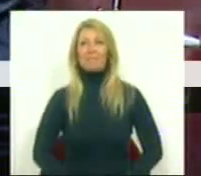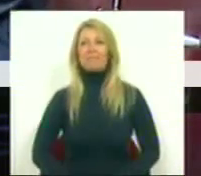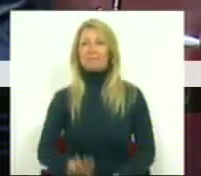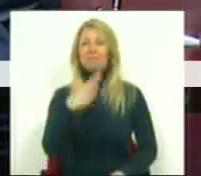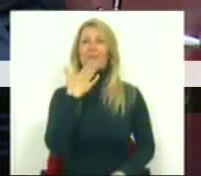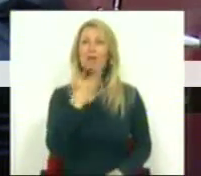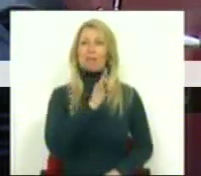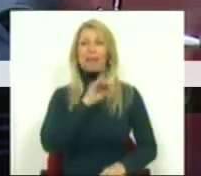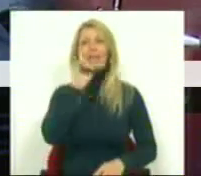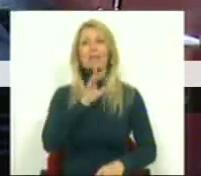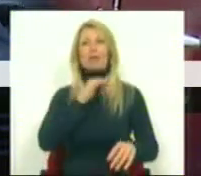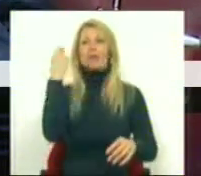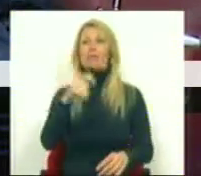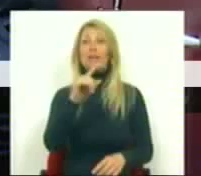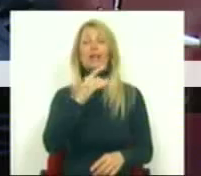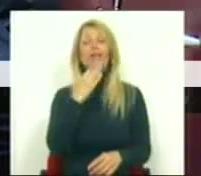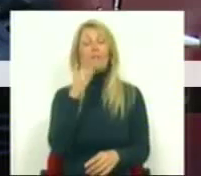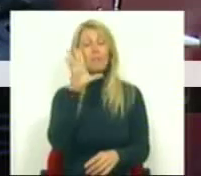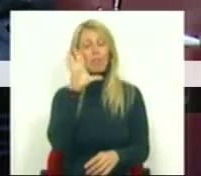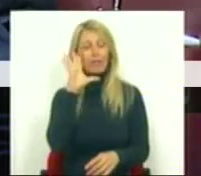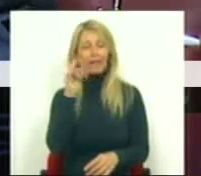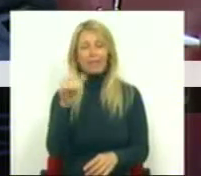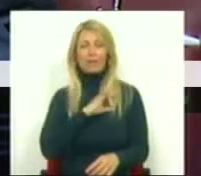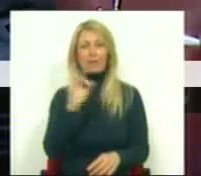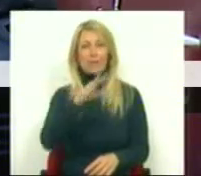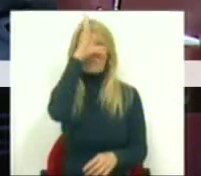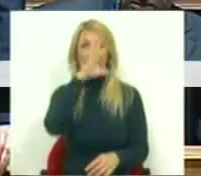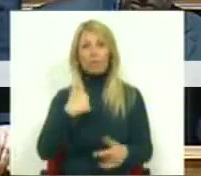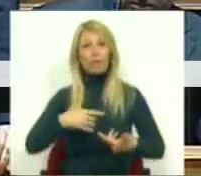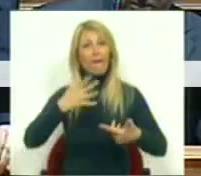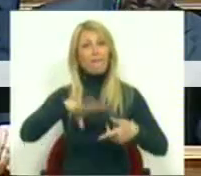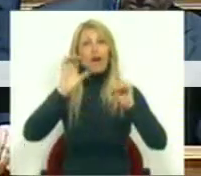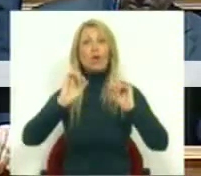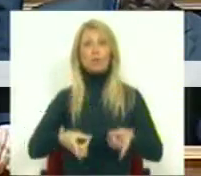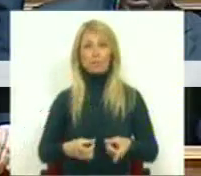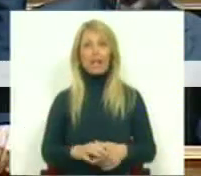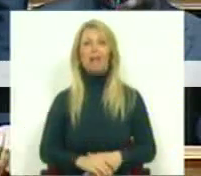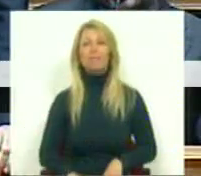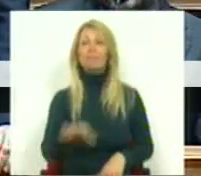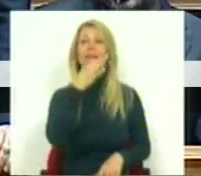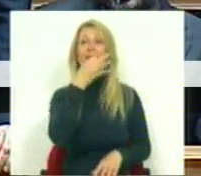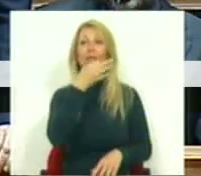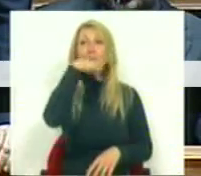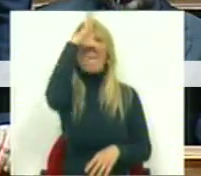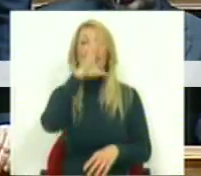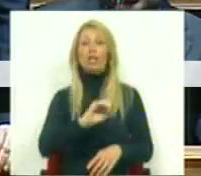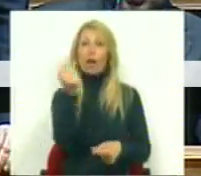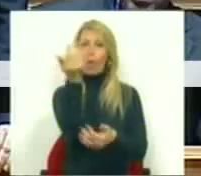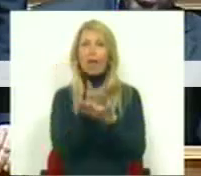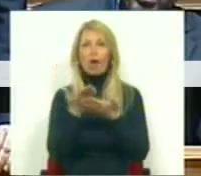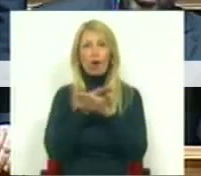Muito obrigado, Sra. Presidente. Boa tarde, Sr. Primeiro-Ministro. Eu queria começar por falar-lhe do Ministério da